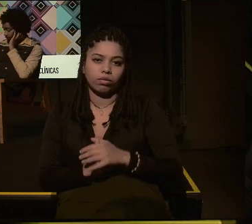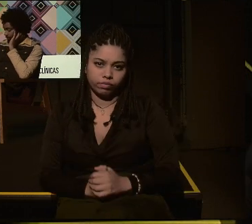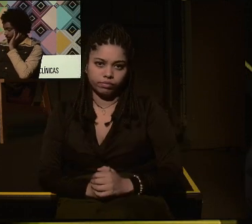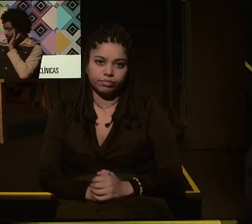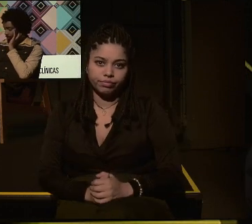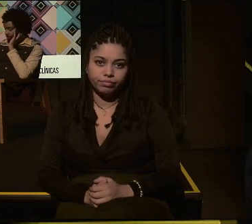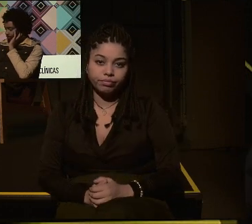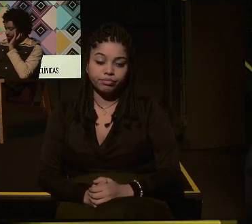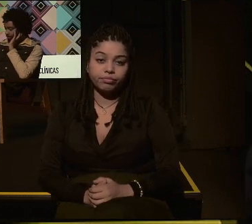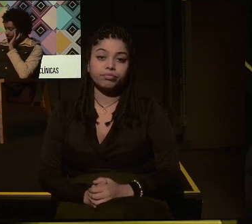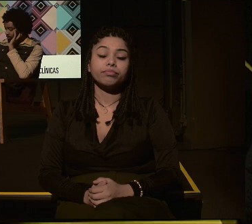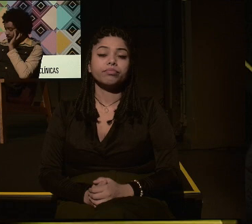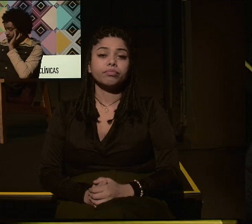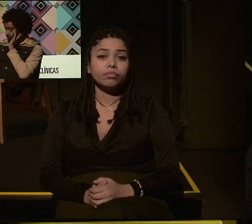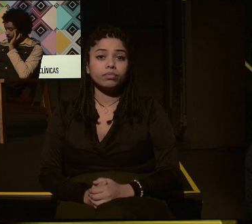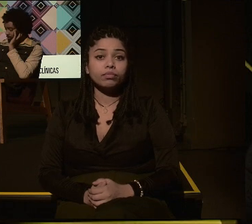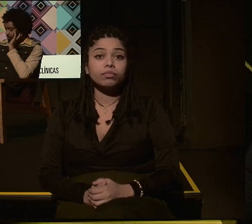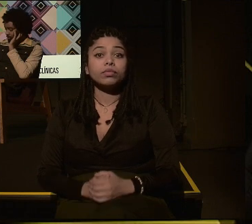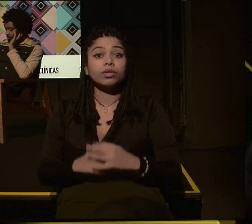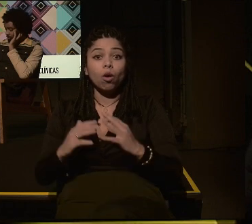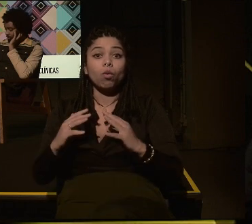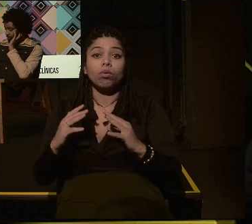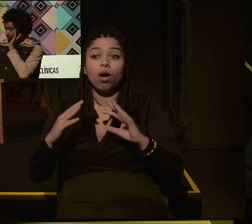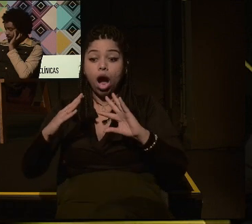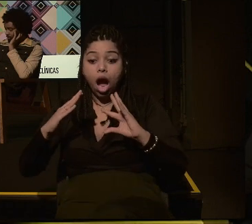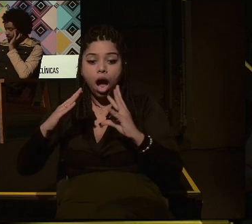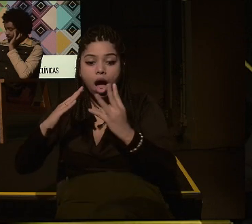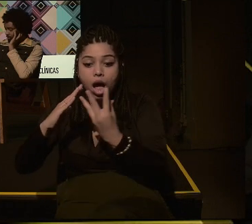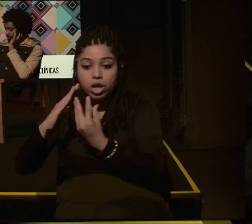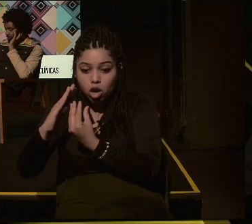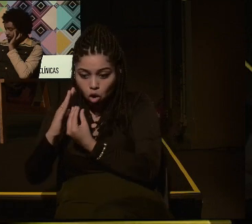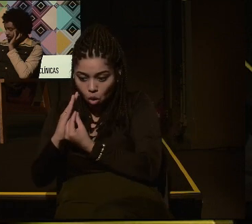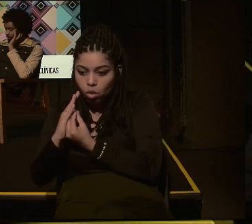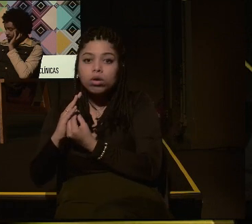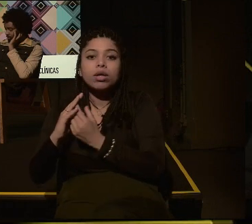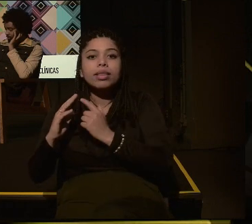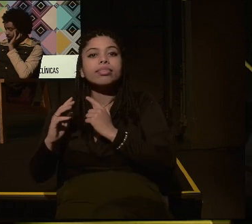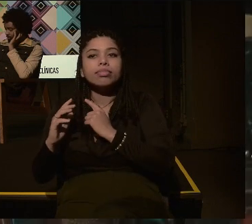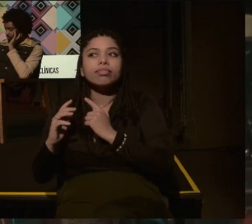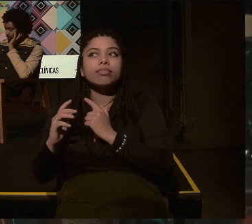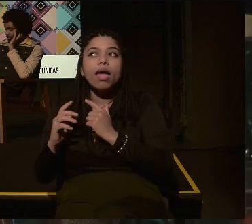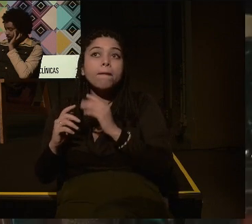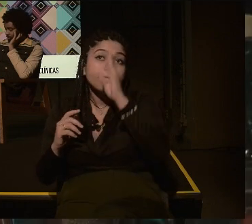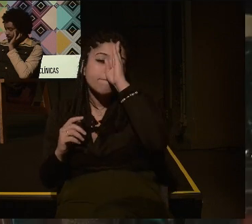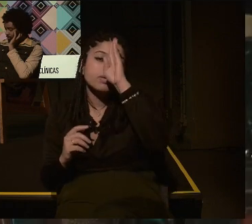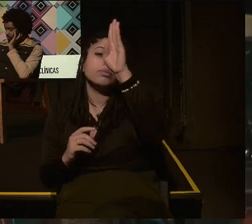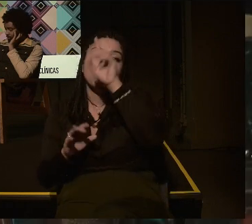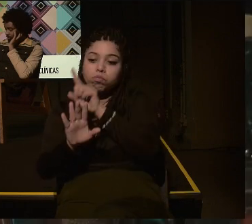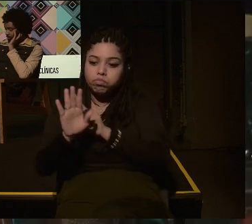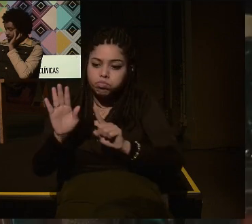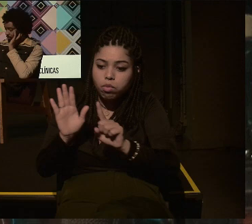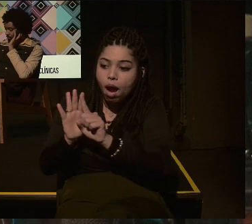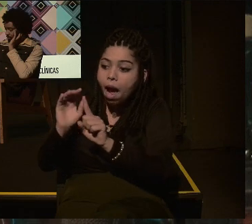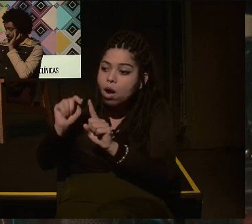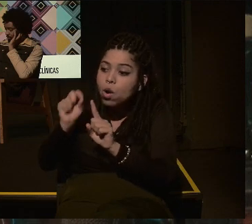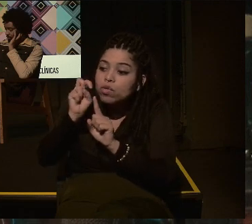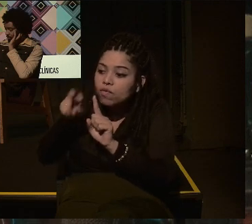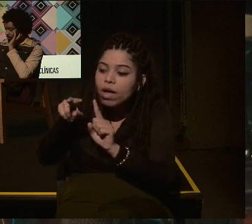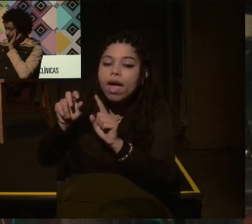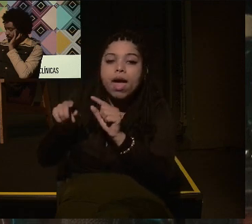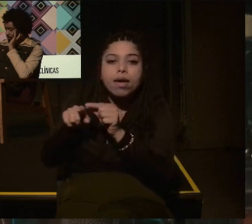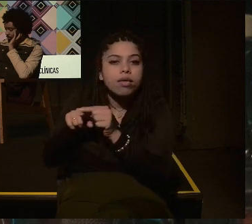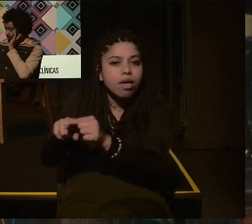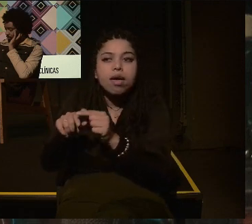Todavia, ela tem um protagonismo periférico, um protagonismo negro e